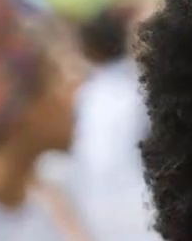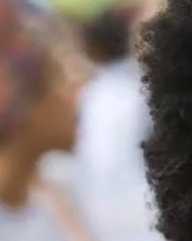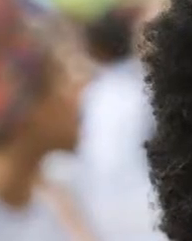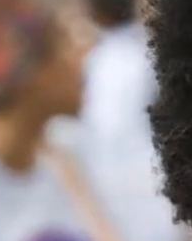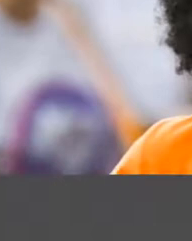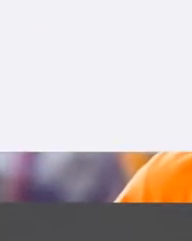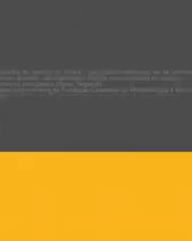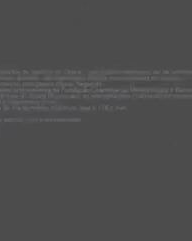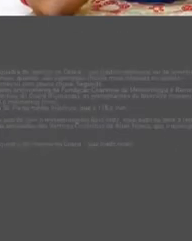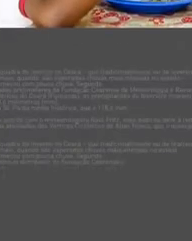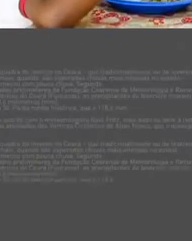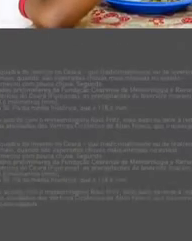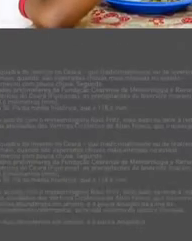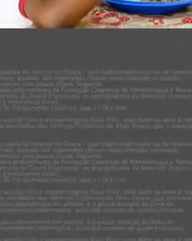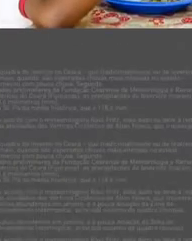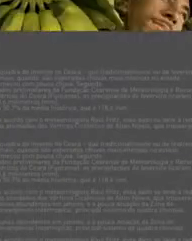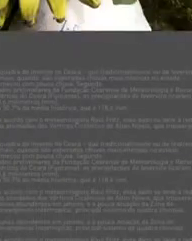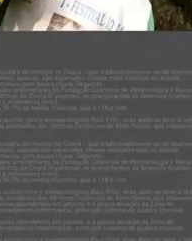o toque